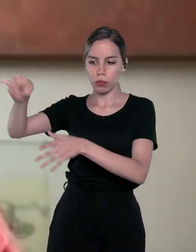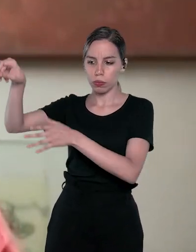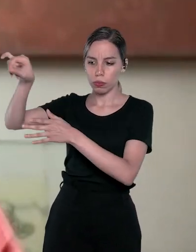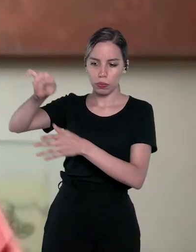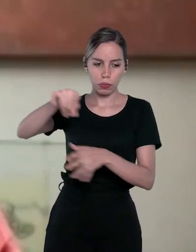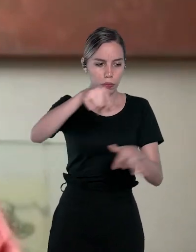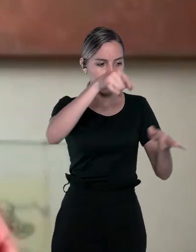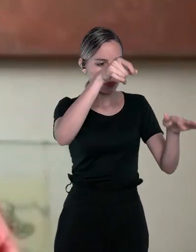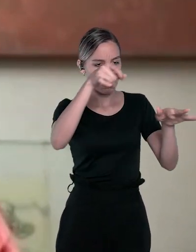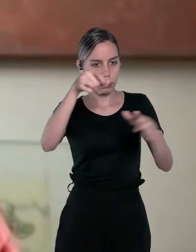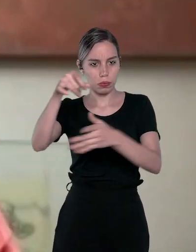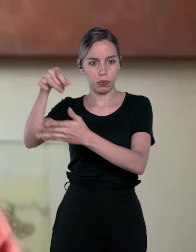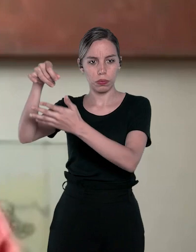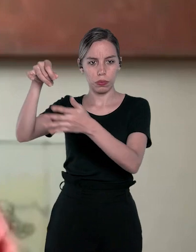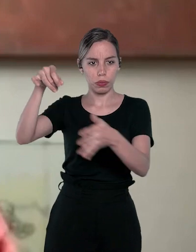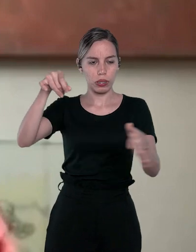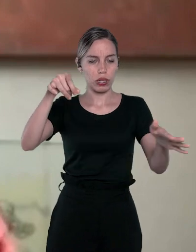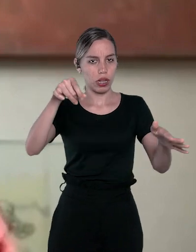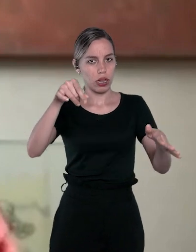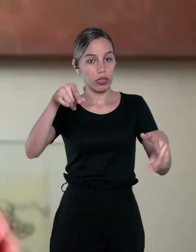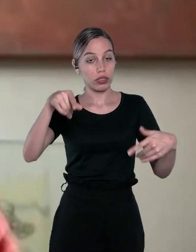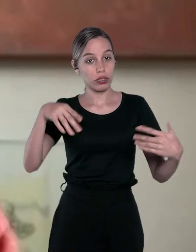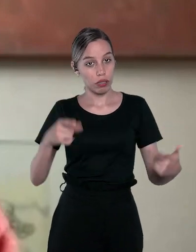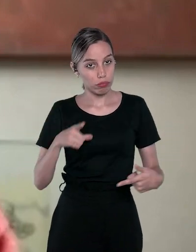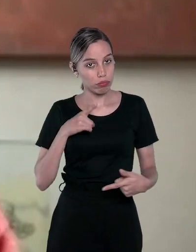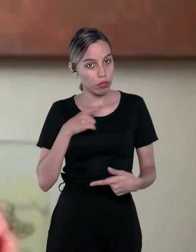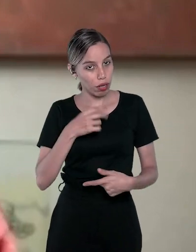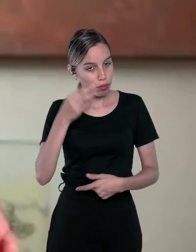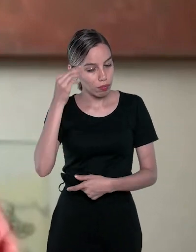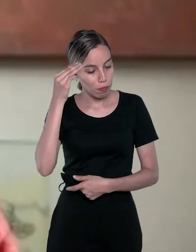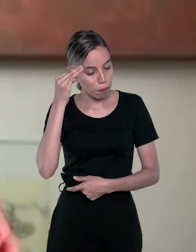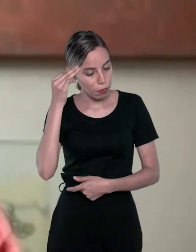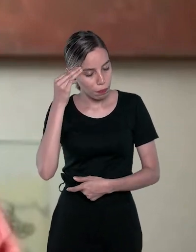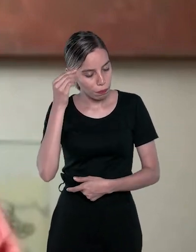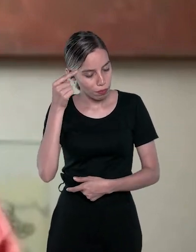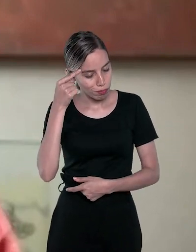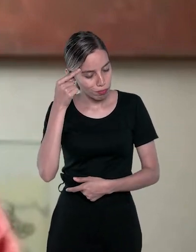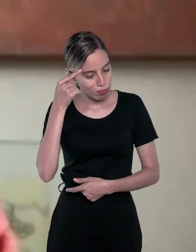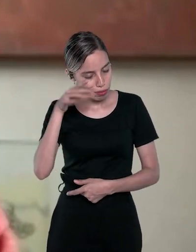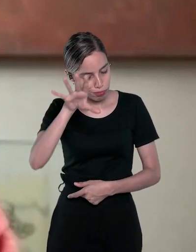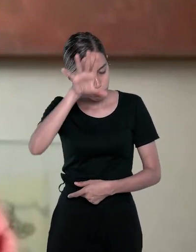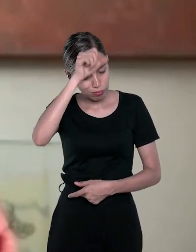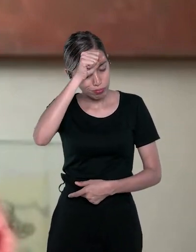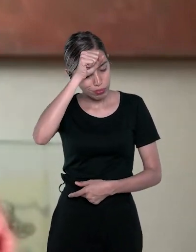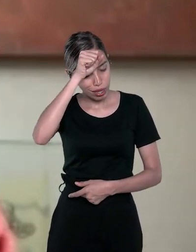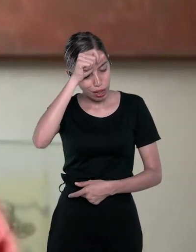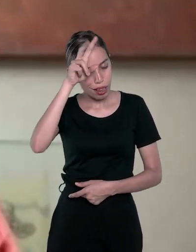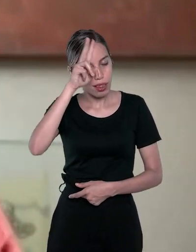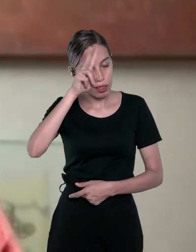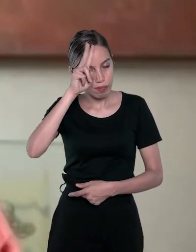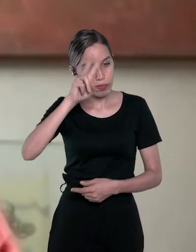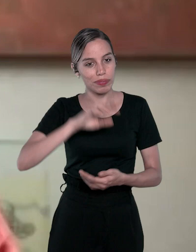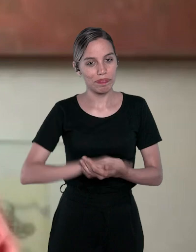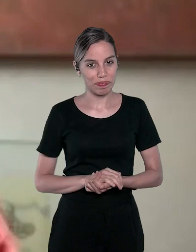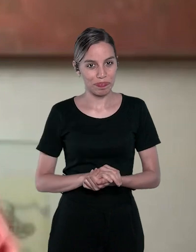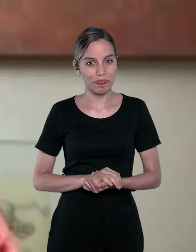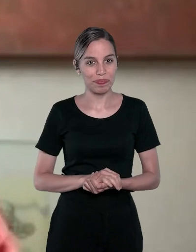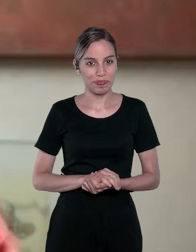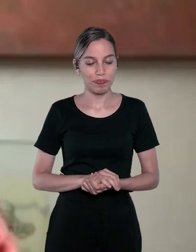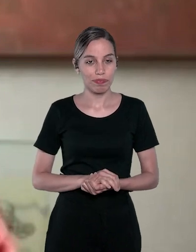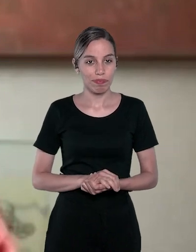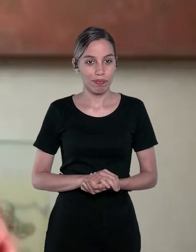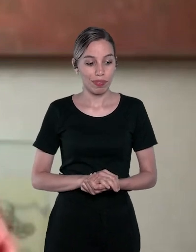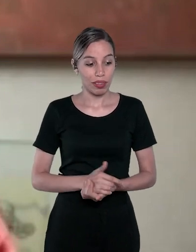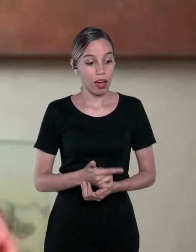que está contido aqui na minha memória. No caso, a